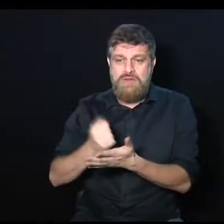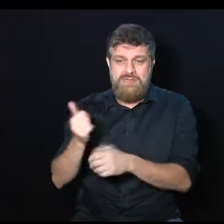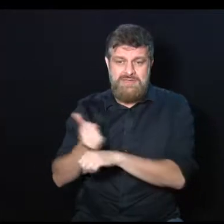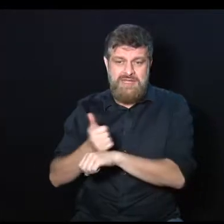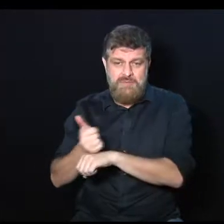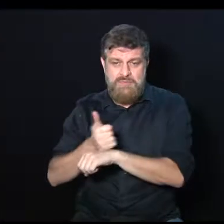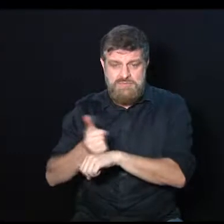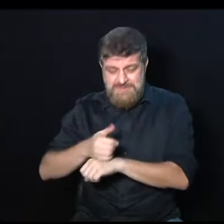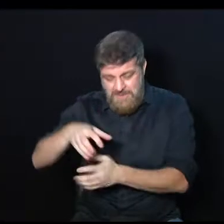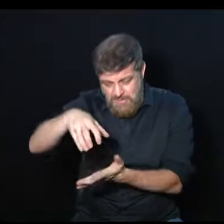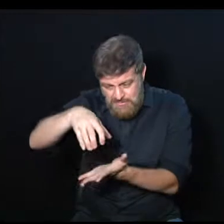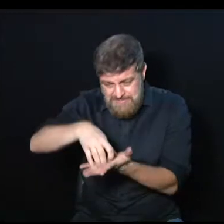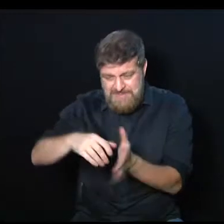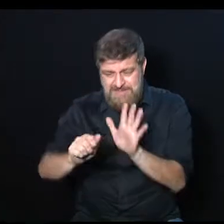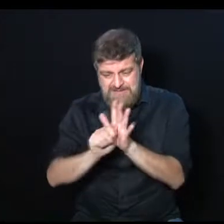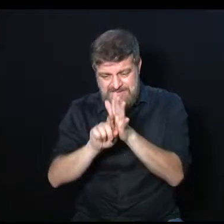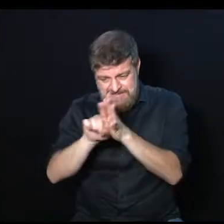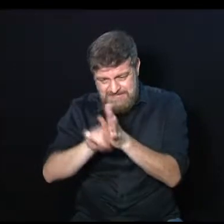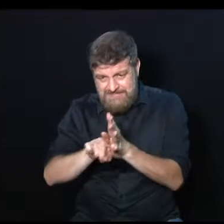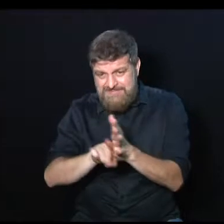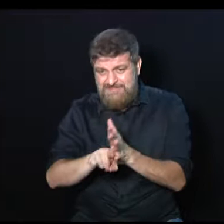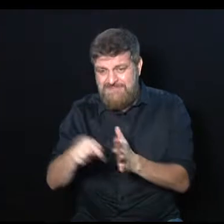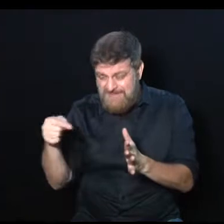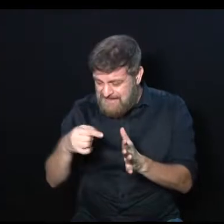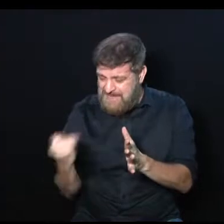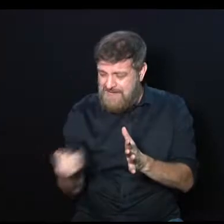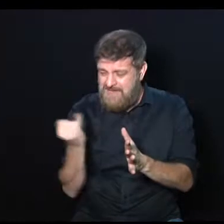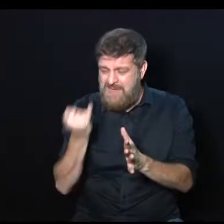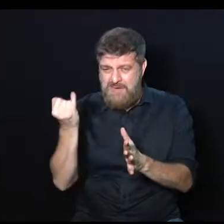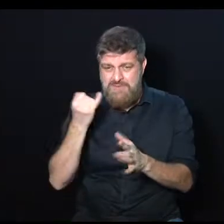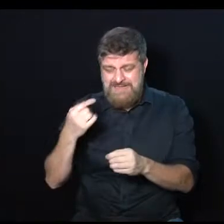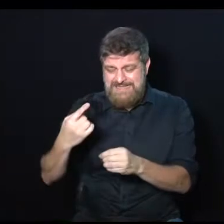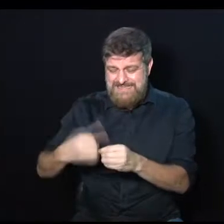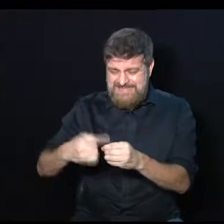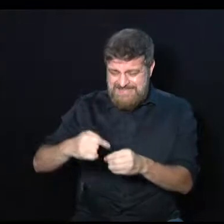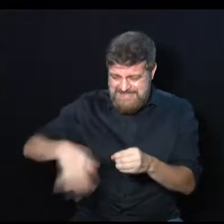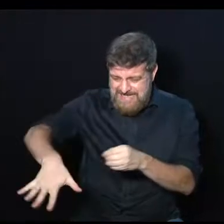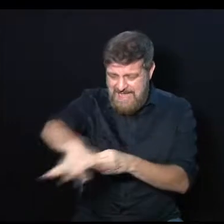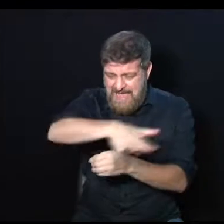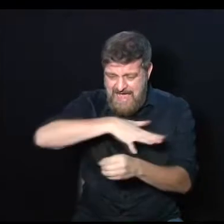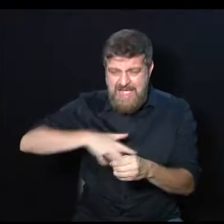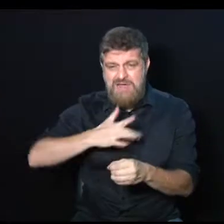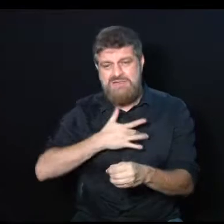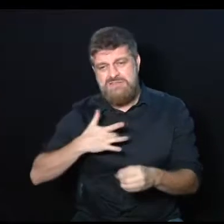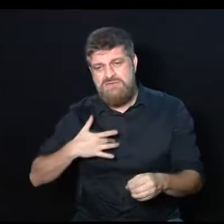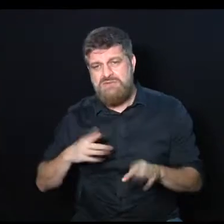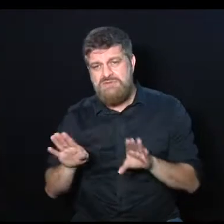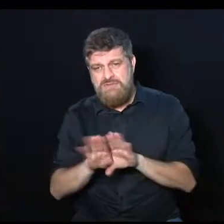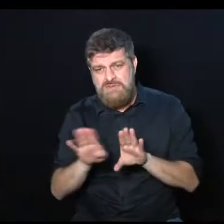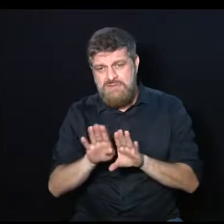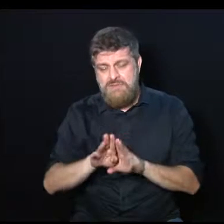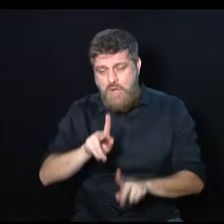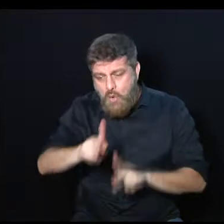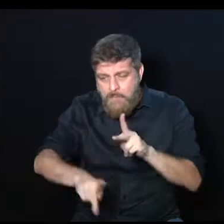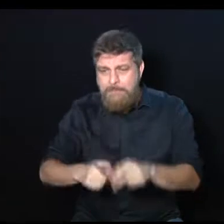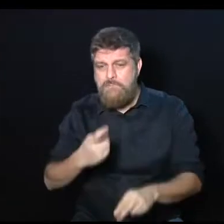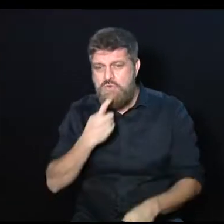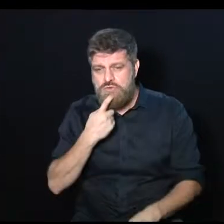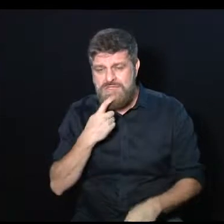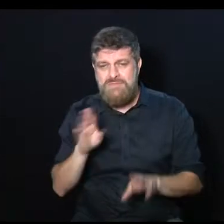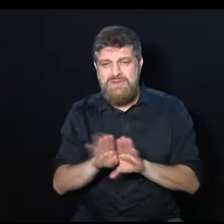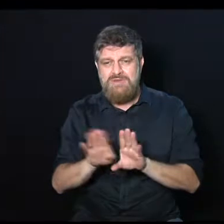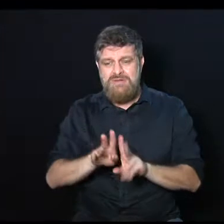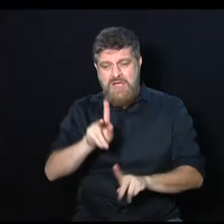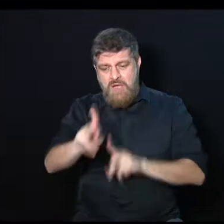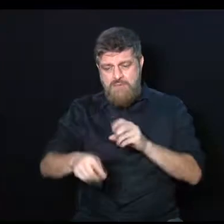CEATOX, tendo em vista a importância que a gente considera para toda a rede de saúde, e não só a rede de saúde, também para a população de Campinas e população da